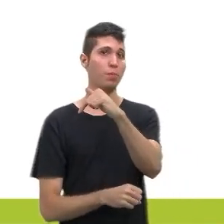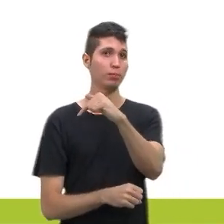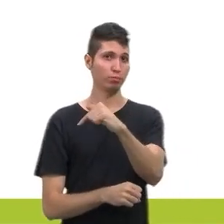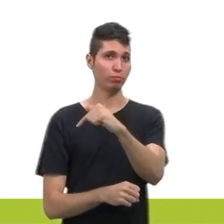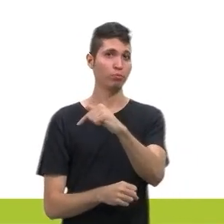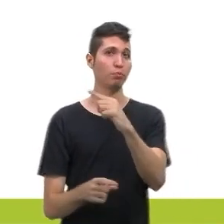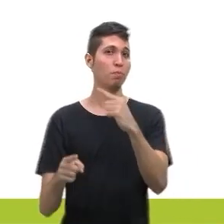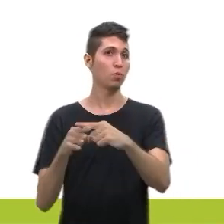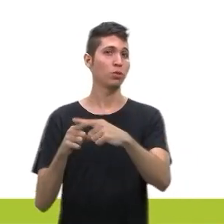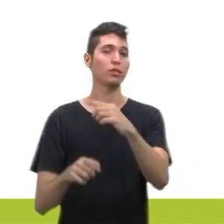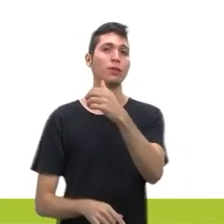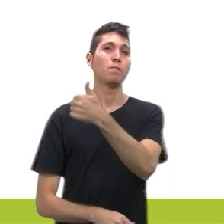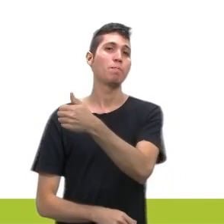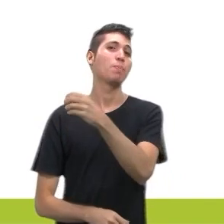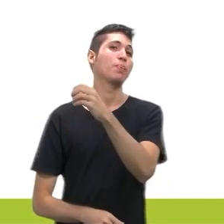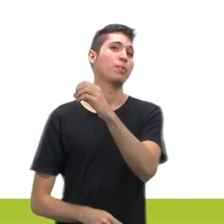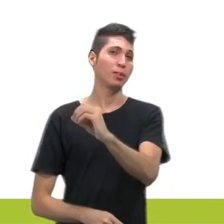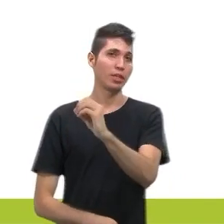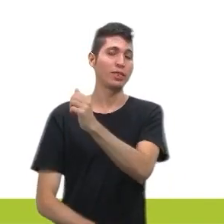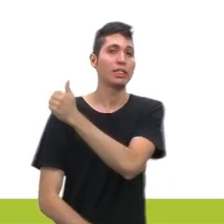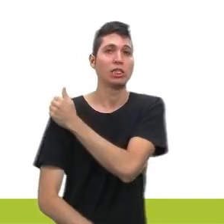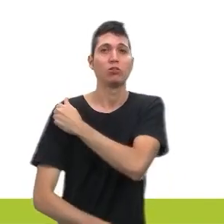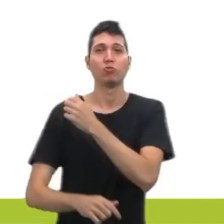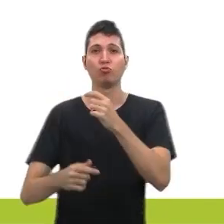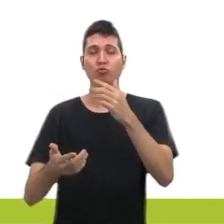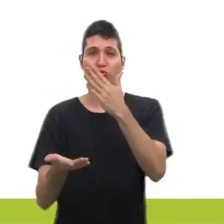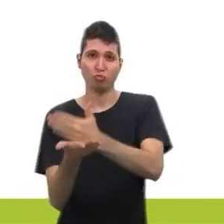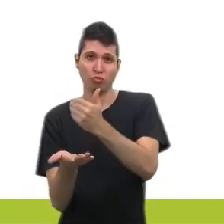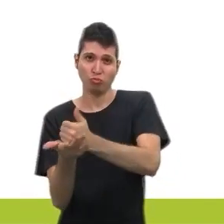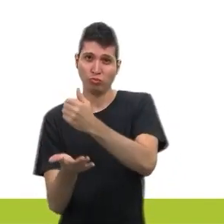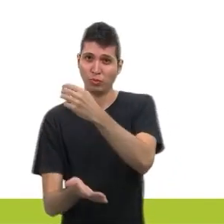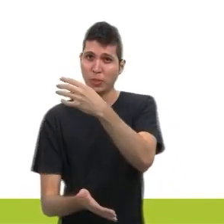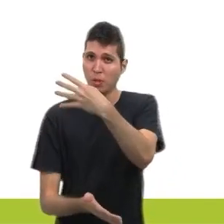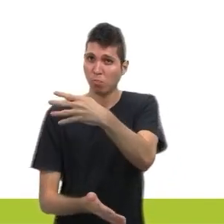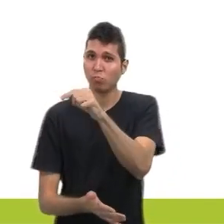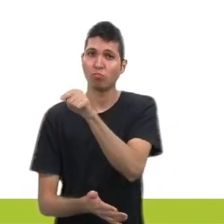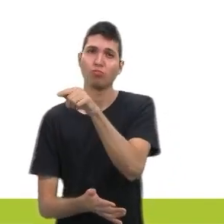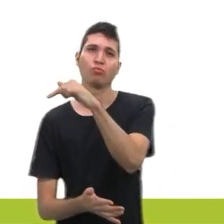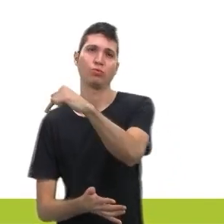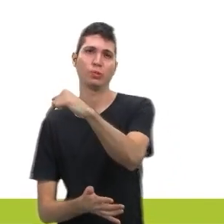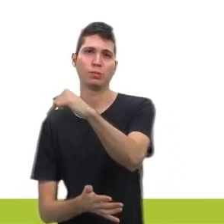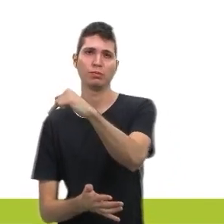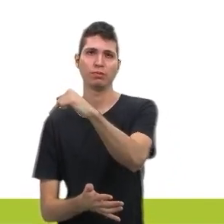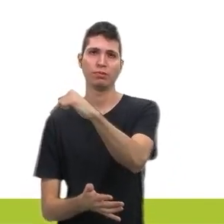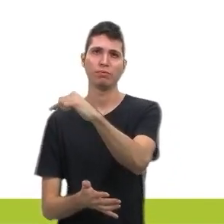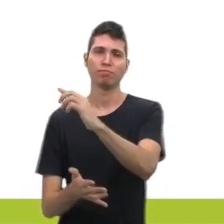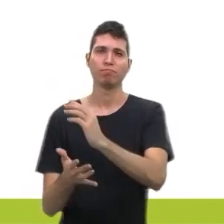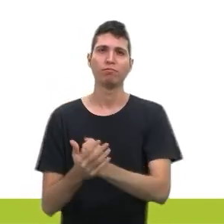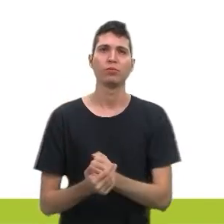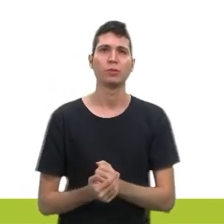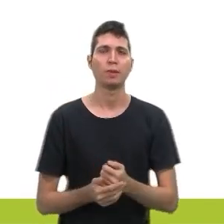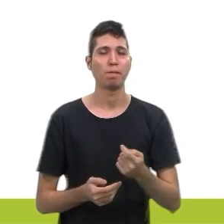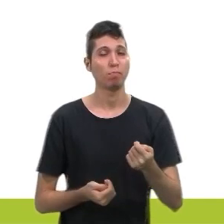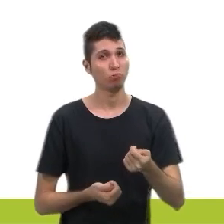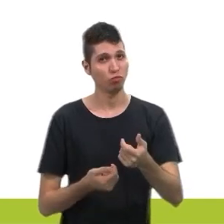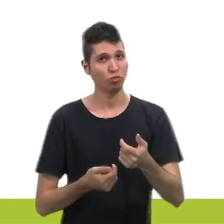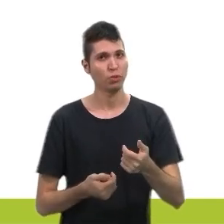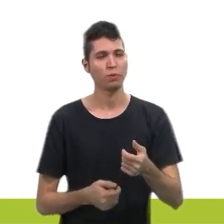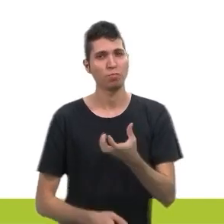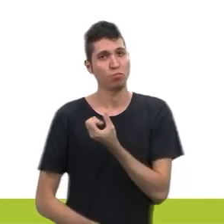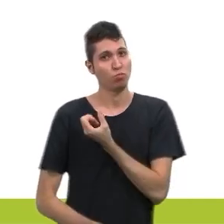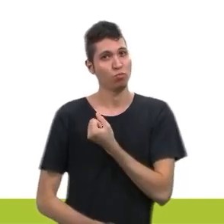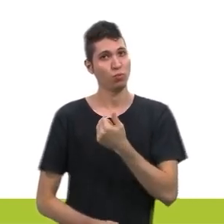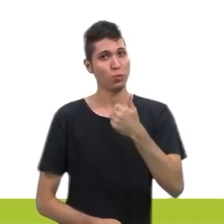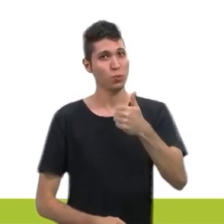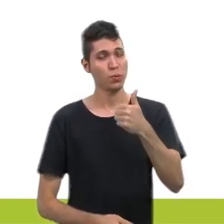10 alunos, 47 dividido por 10, ó, vai dar 4,7. Vamos à dica número 1, que eu acabei de falar que ia deixar para vocês aqui, ó,